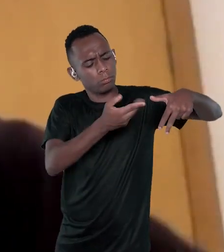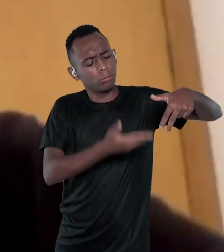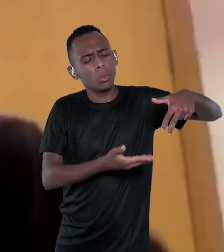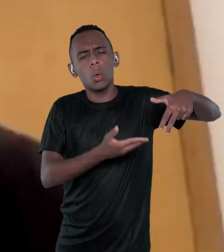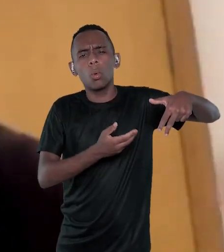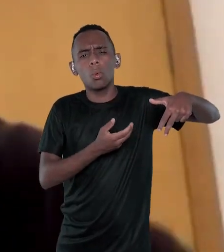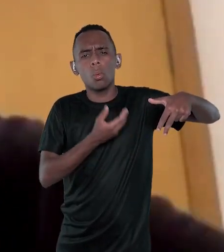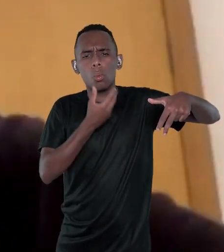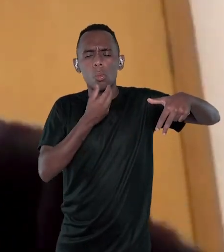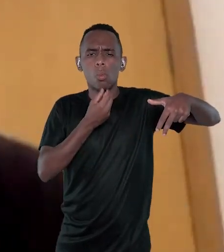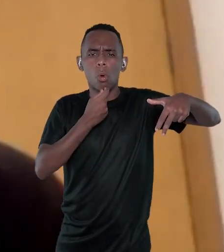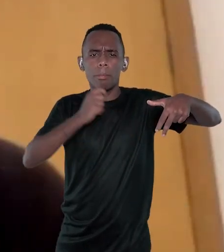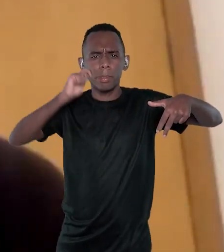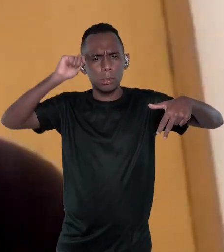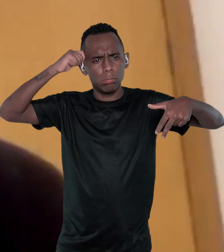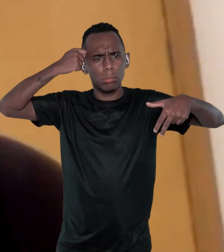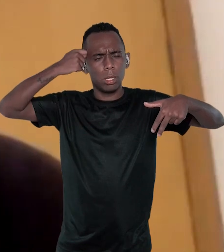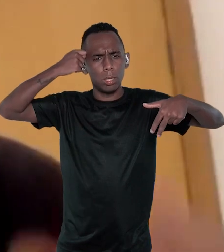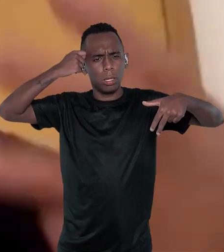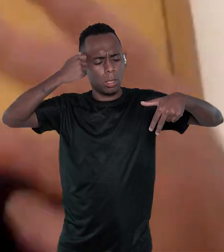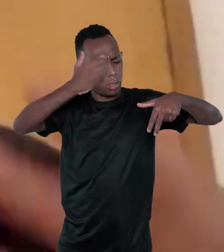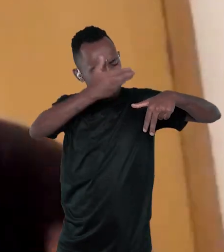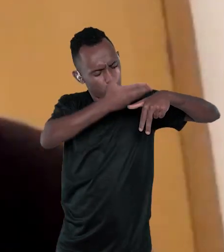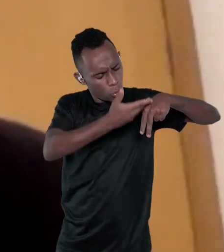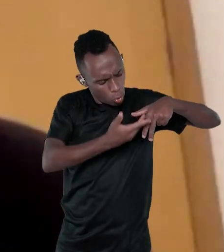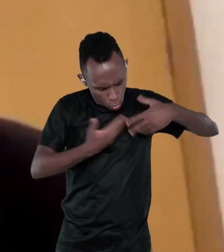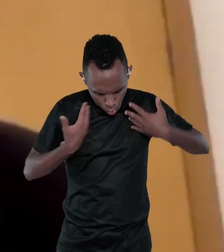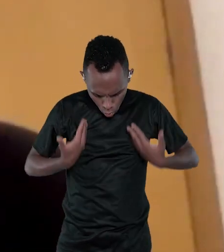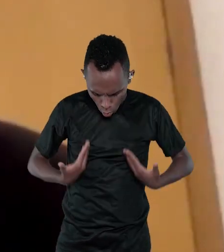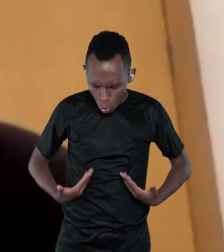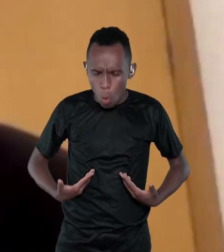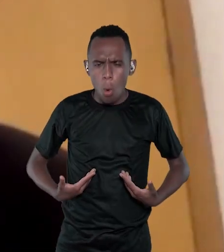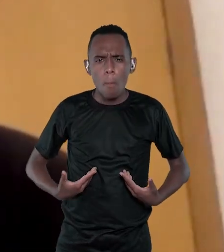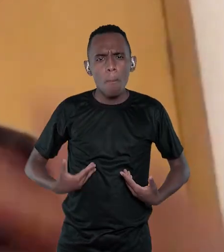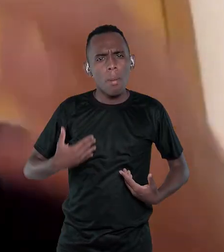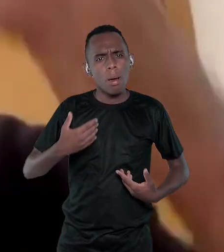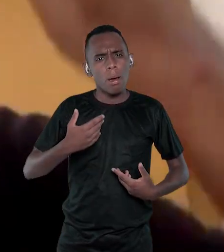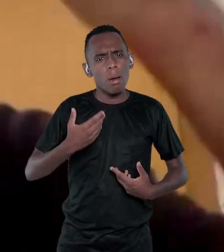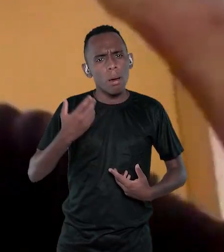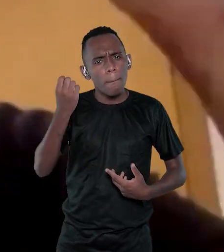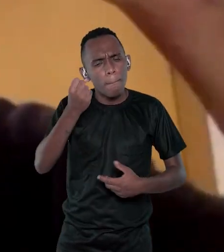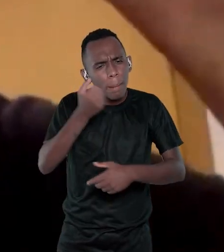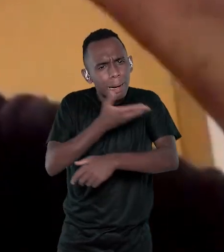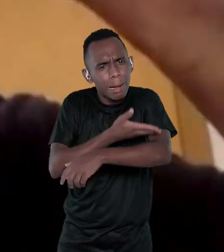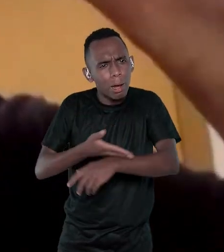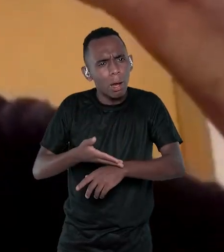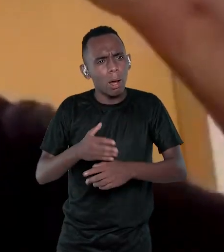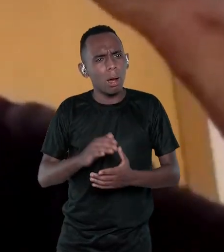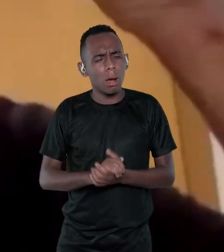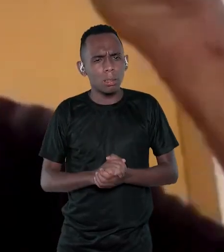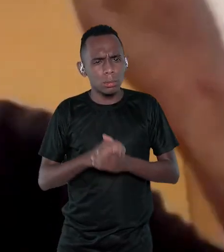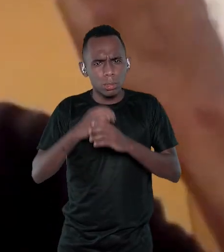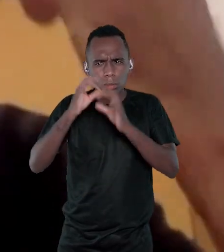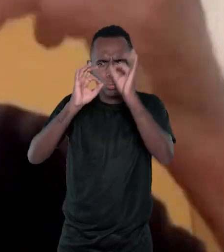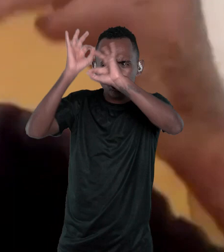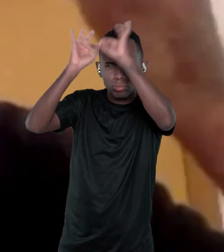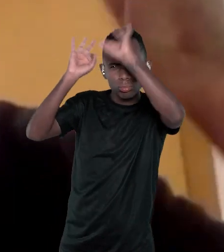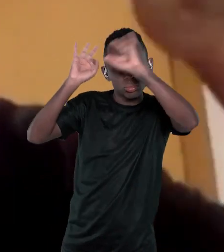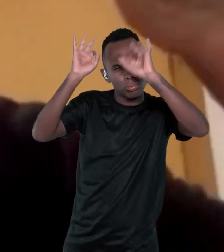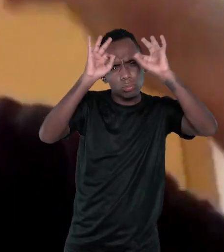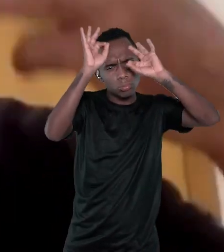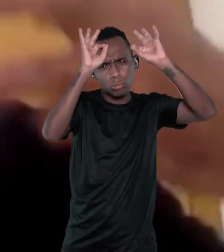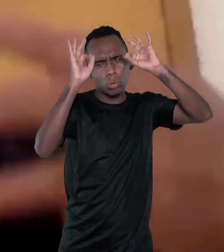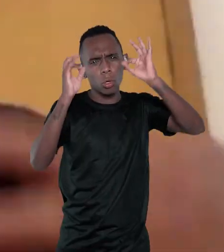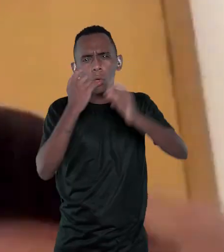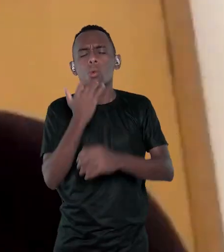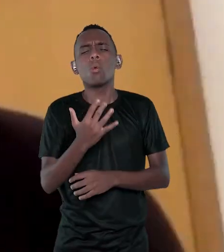um cara negro, espigado, com a roupa toda branca e cheio de espelho na